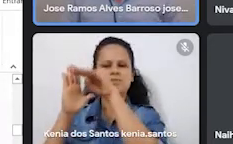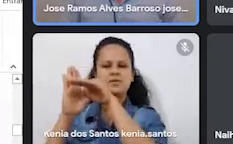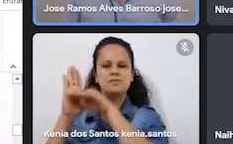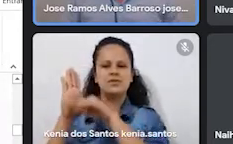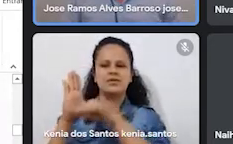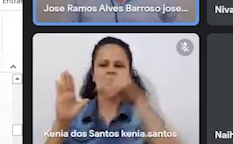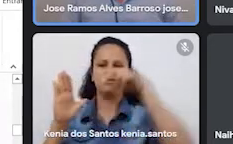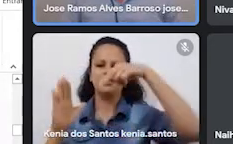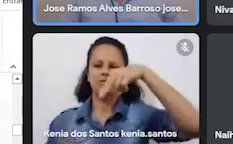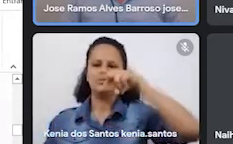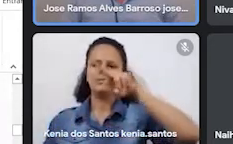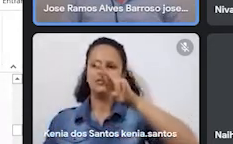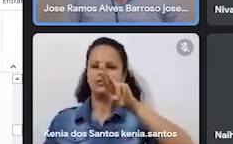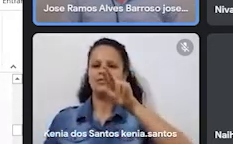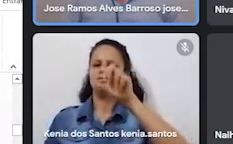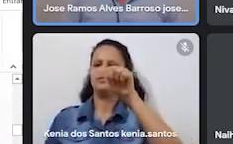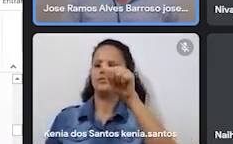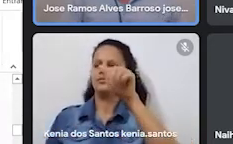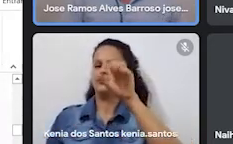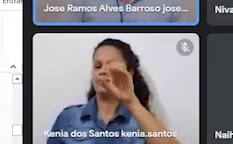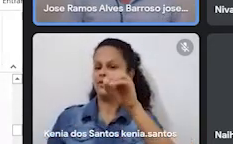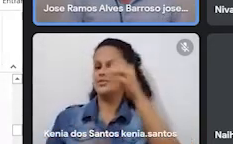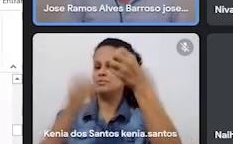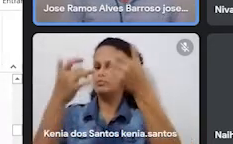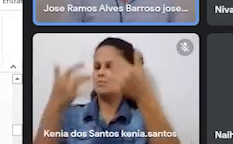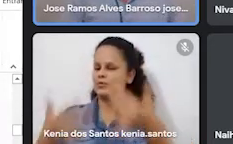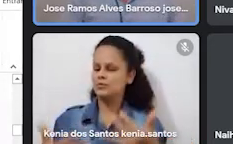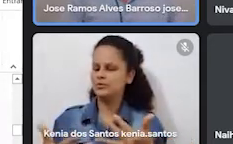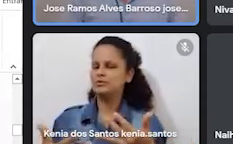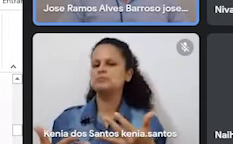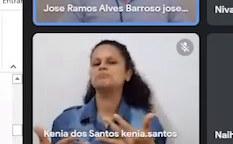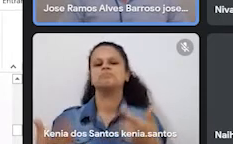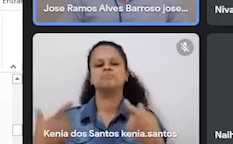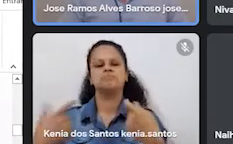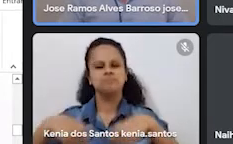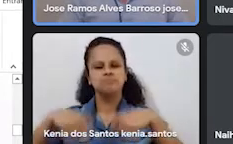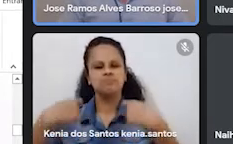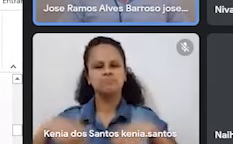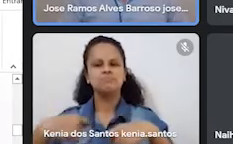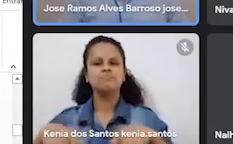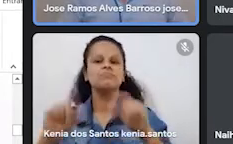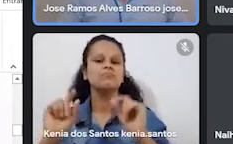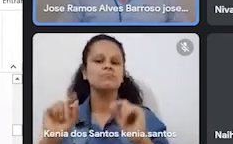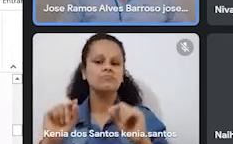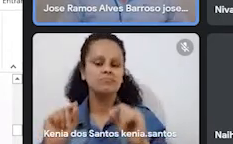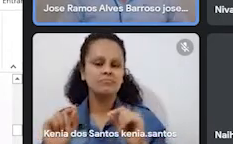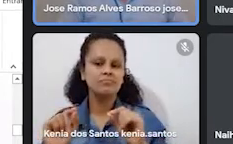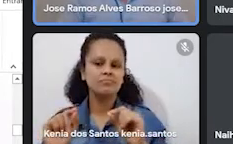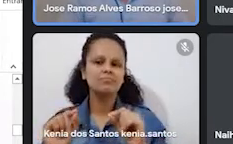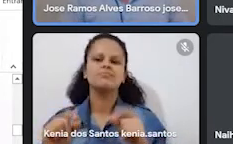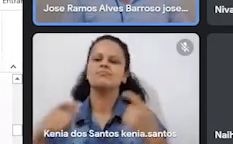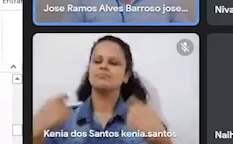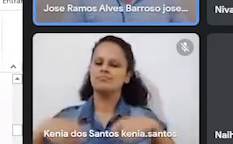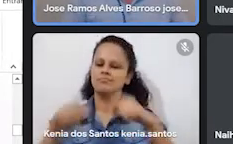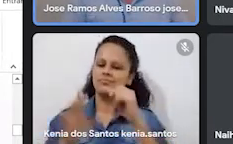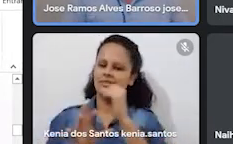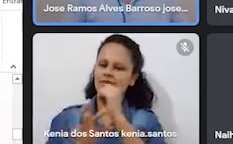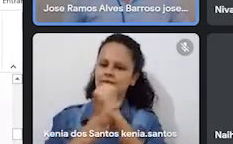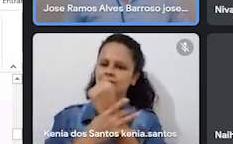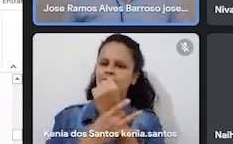NR10 colocou. Da necessidade de quê? Da segurança.